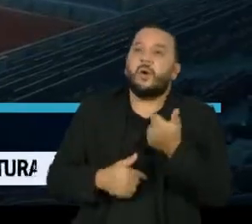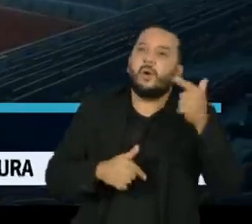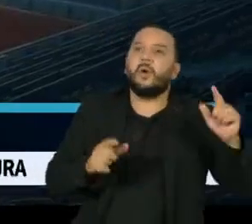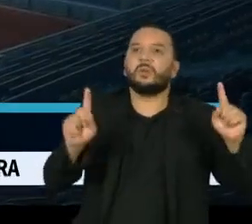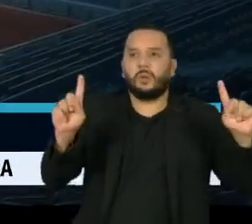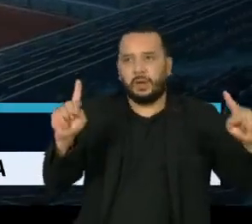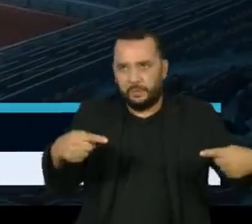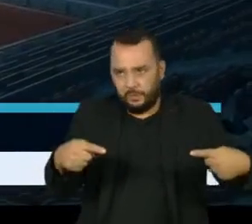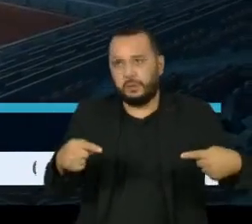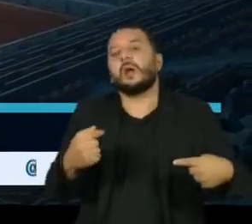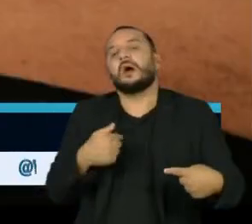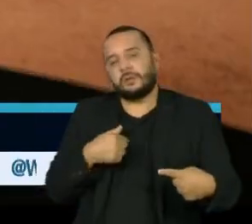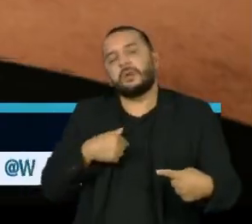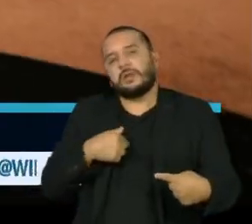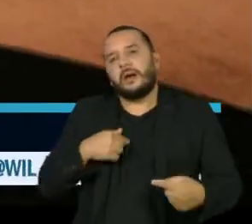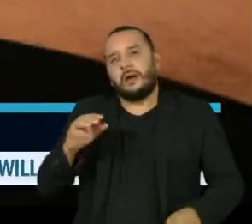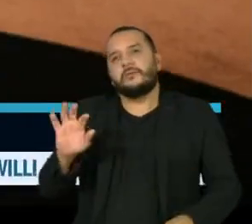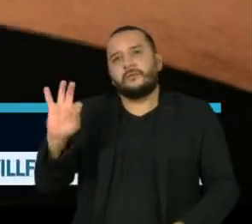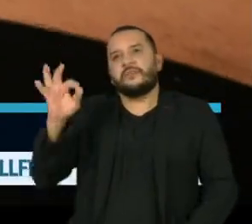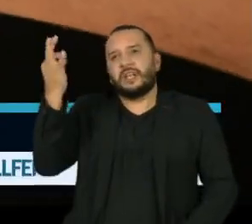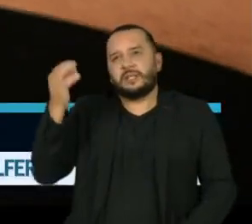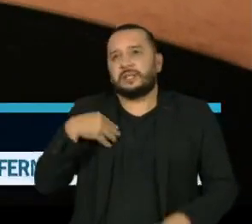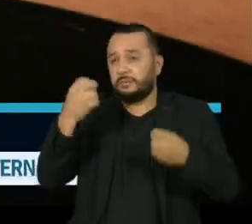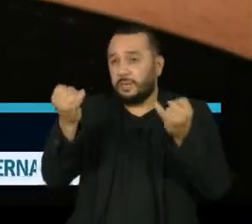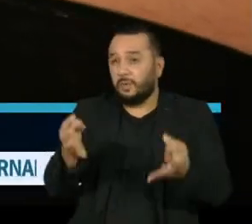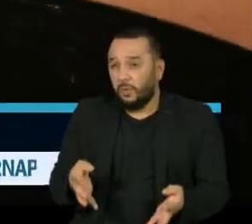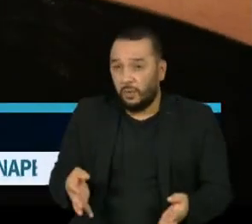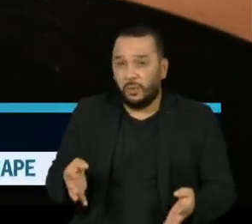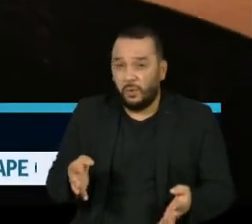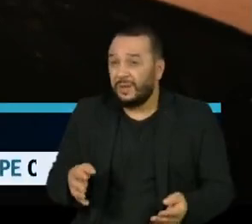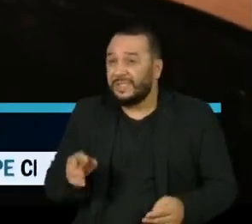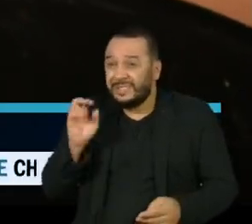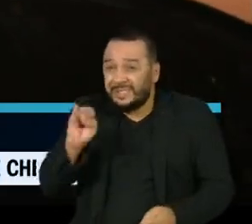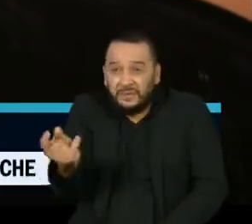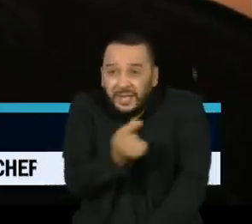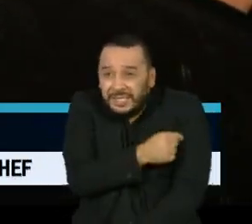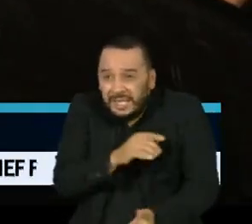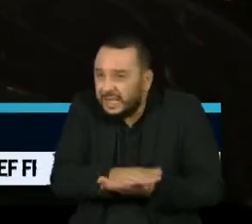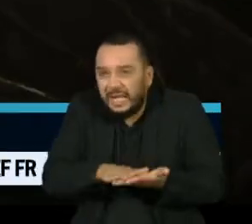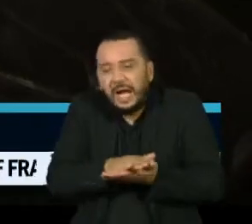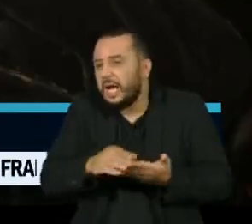da França, em Roland Garros, já deixou claro que ninguém disputará o torneio sem o passaporte vacinado.